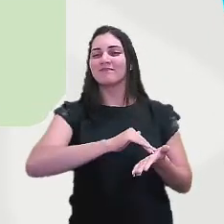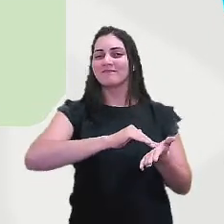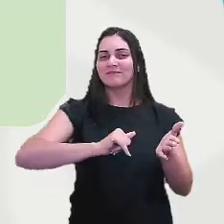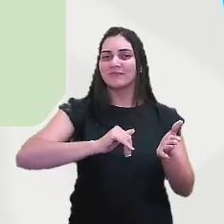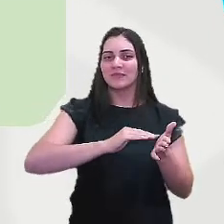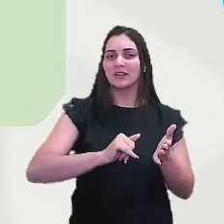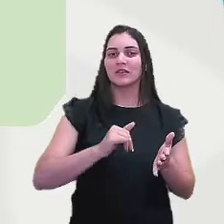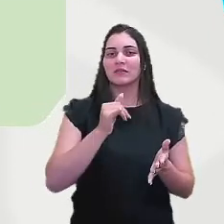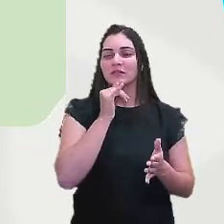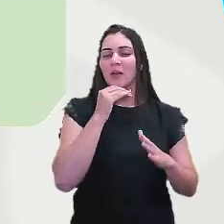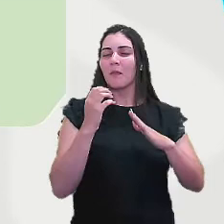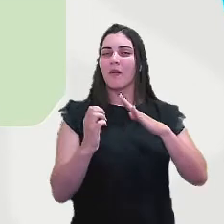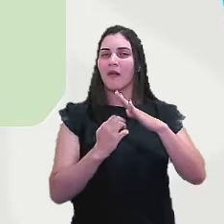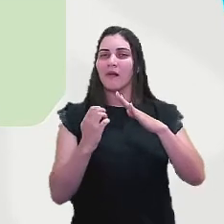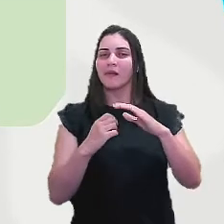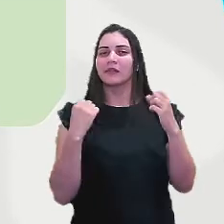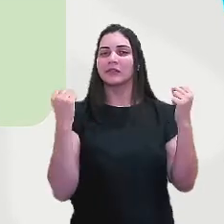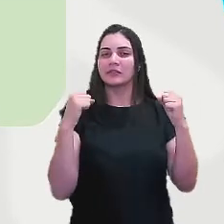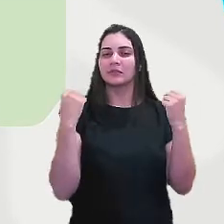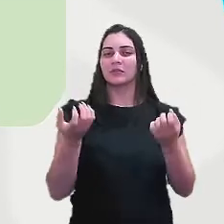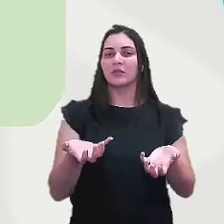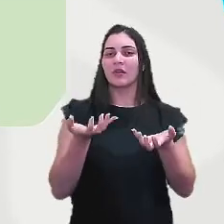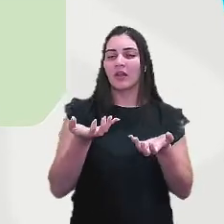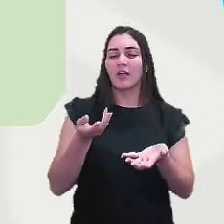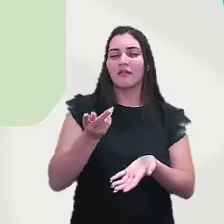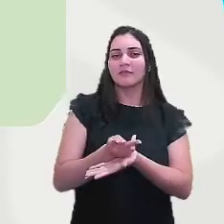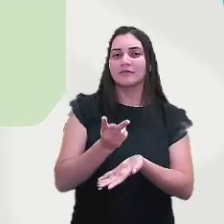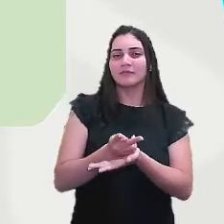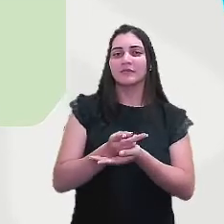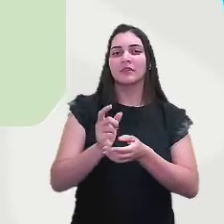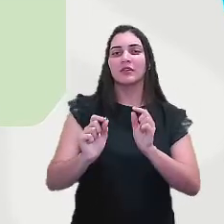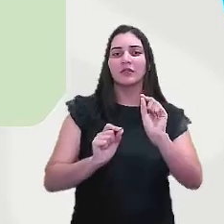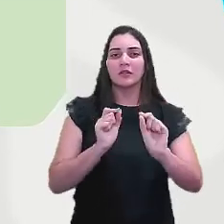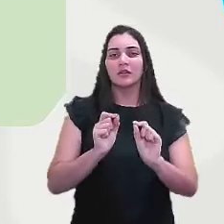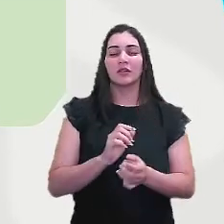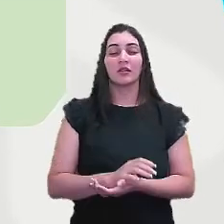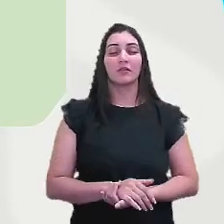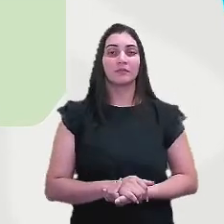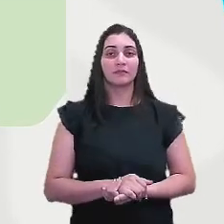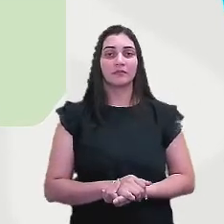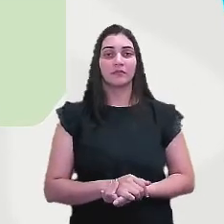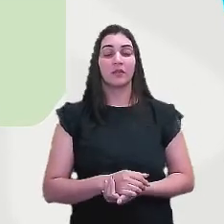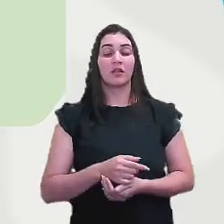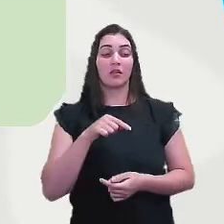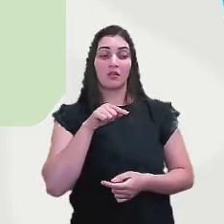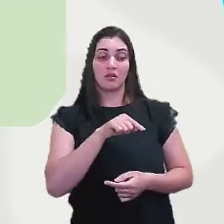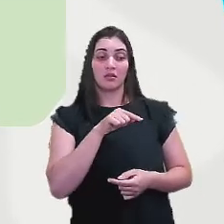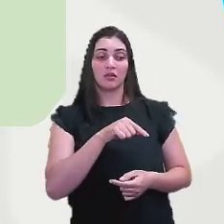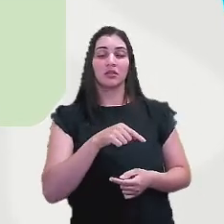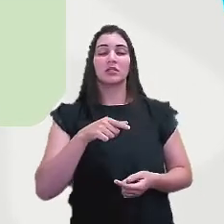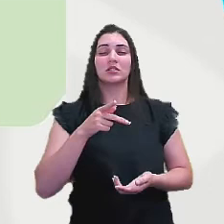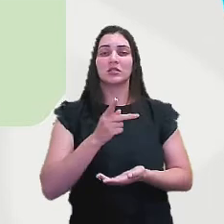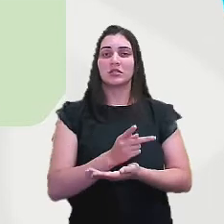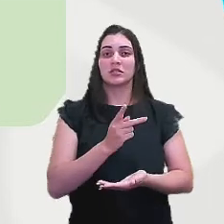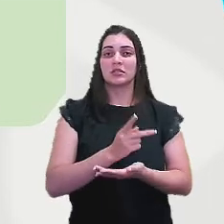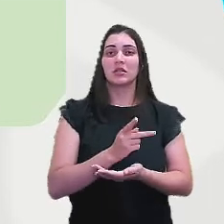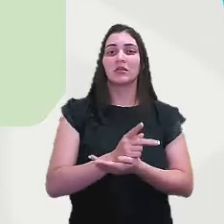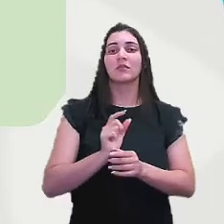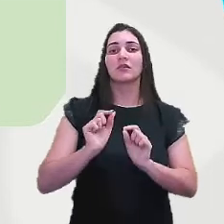as empresas querem o tempo todo de trabalhar com aquela visão da obsolescência programada, que o produto esteja o tempo todo sendo o